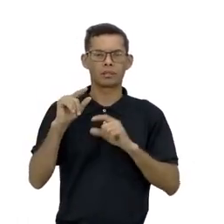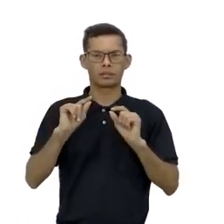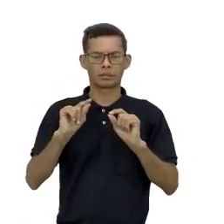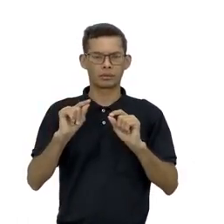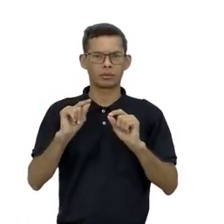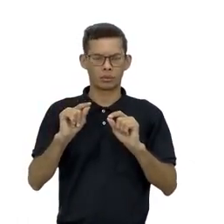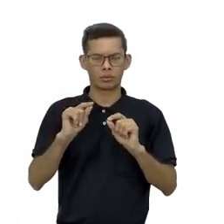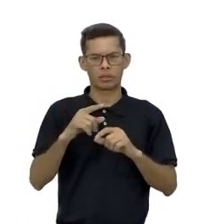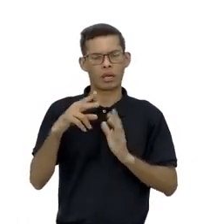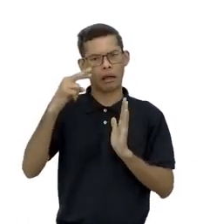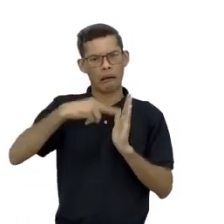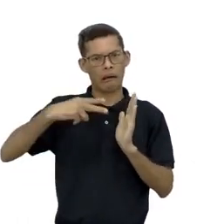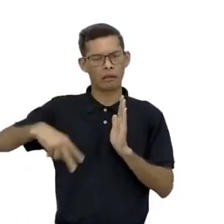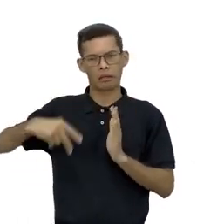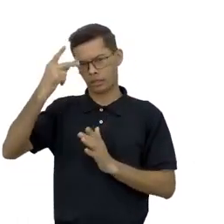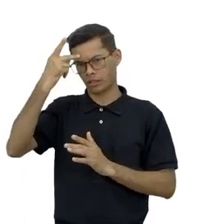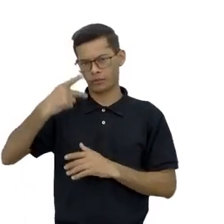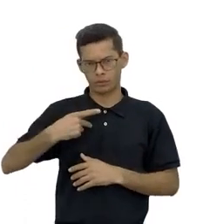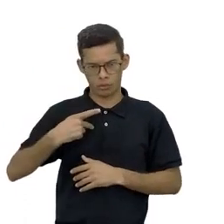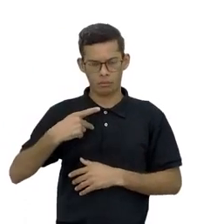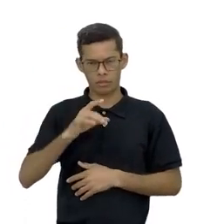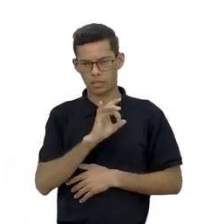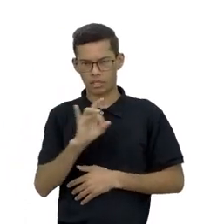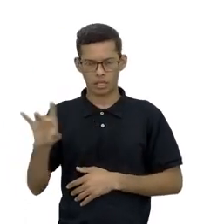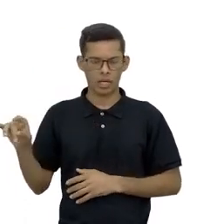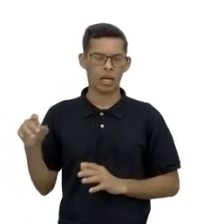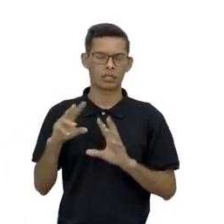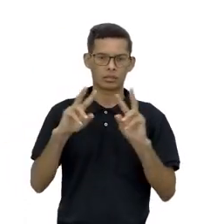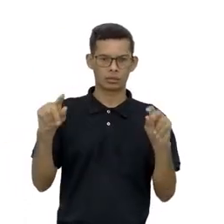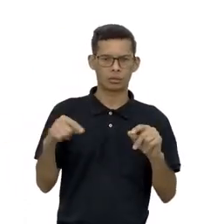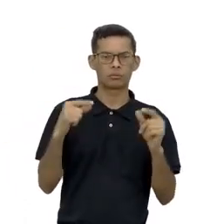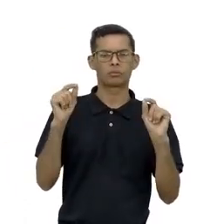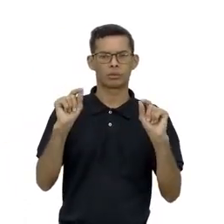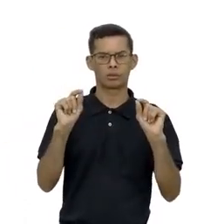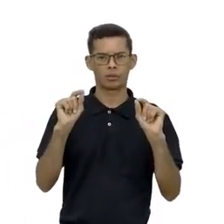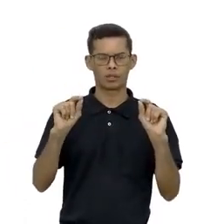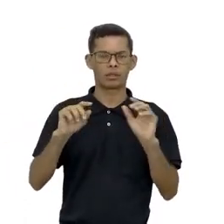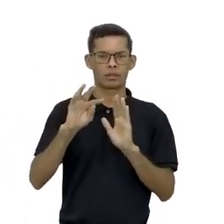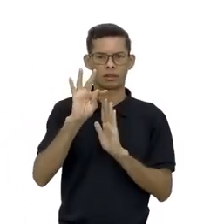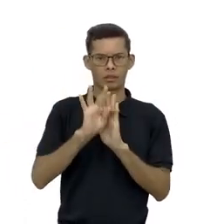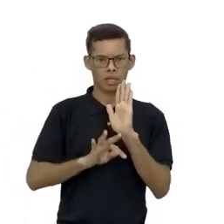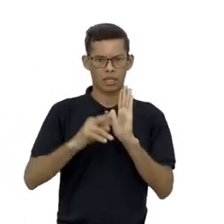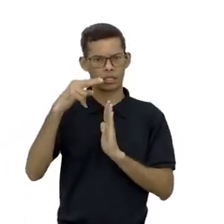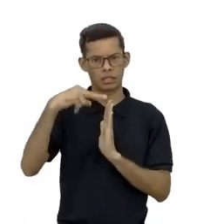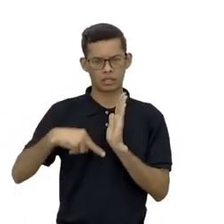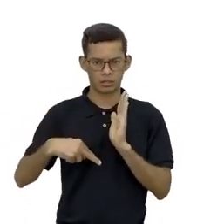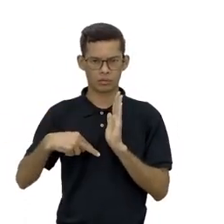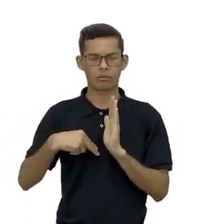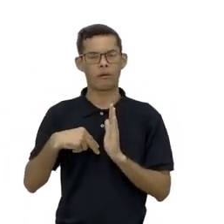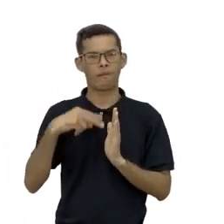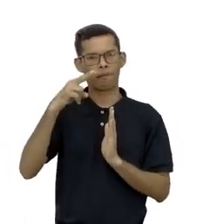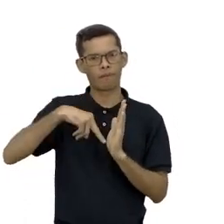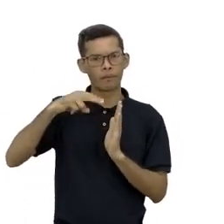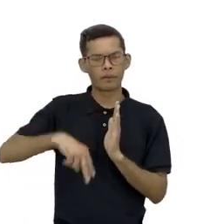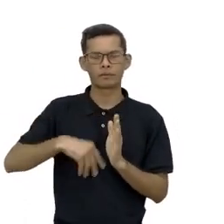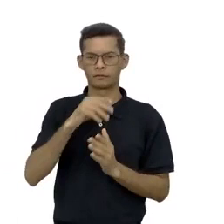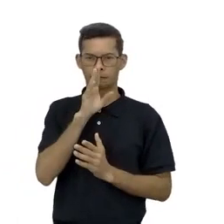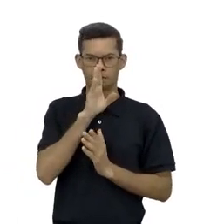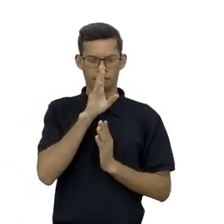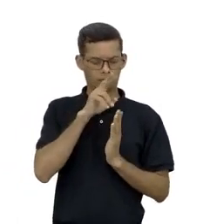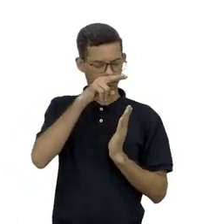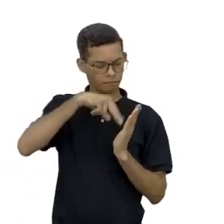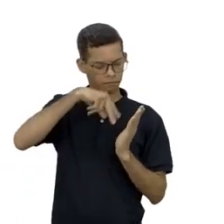ler individualmente um texto, né? E na maior parte do tempo, a ler silenciosamente um